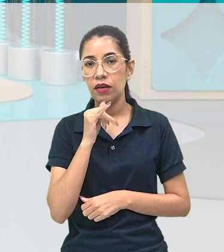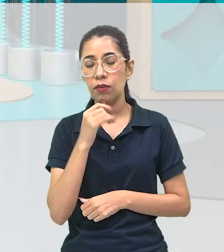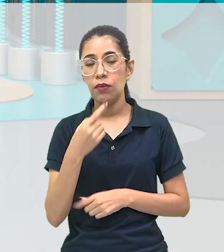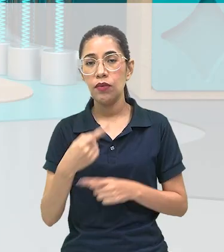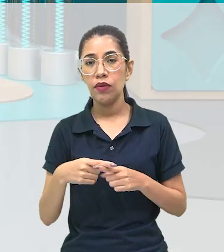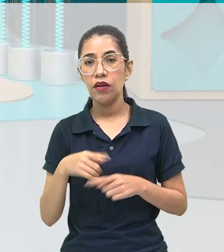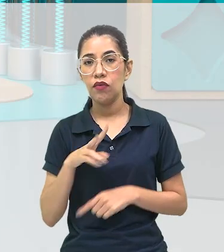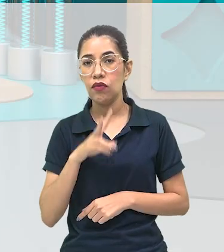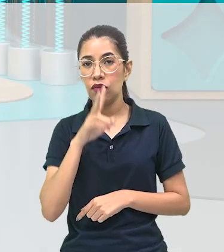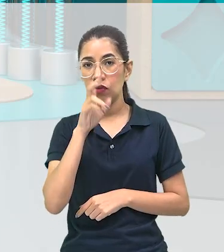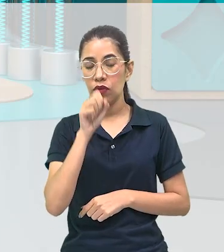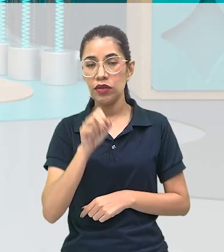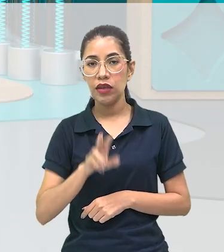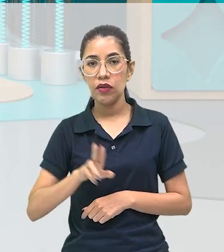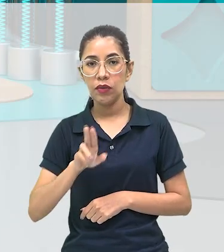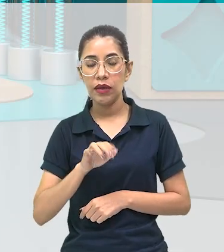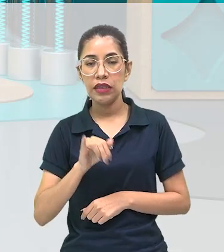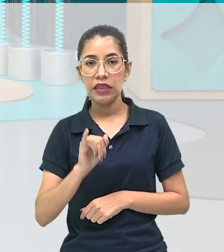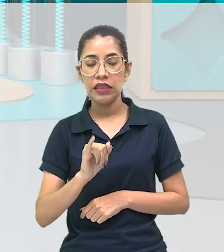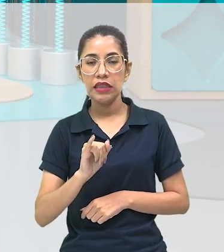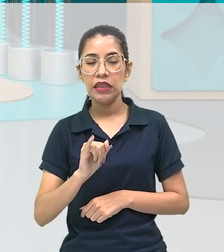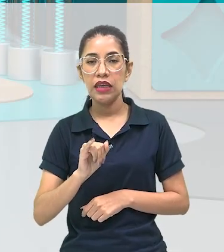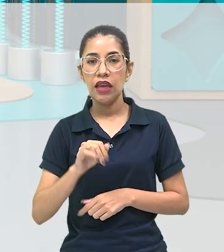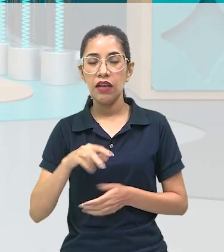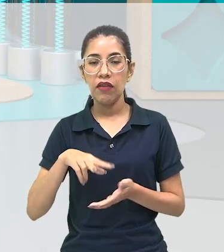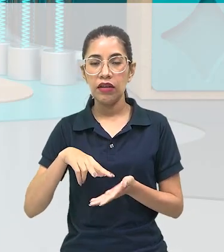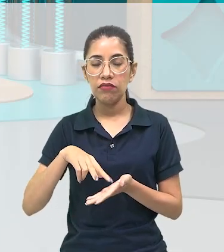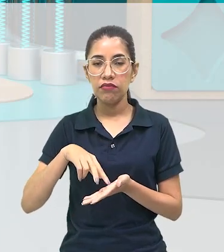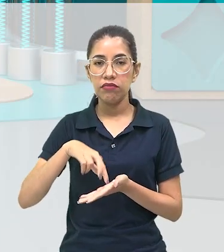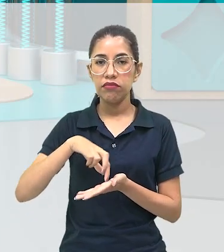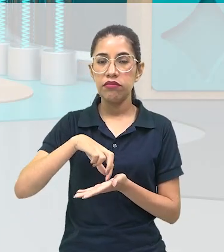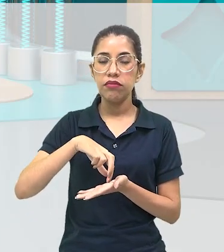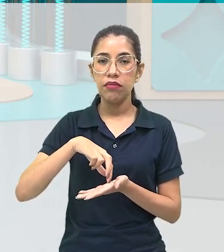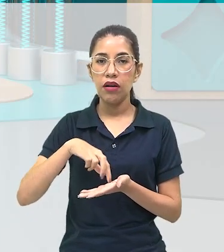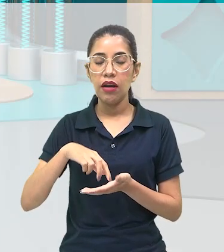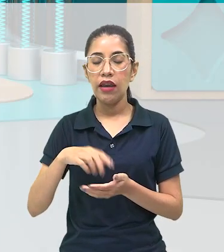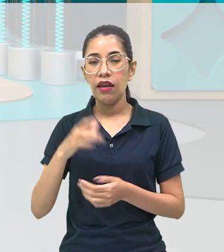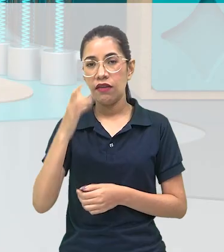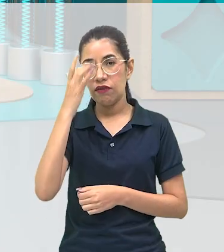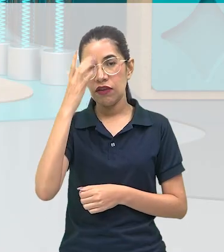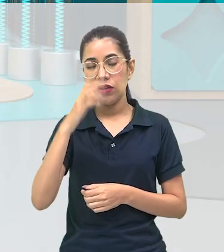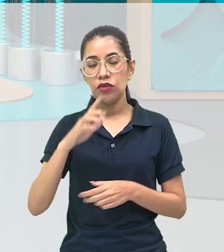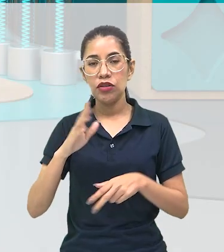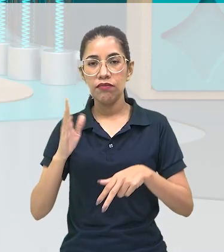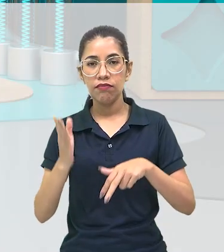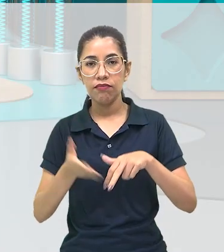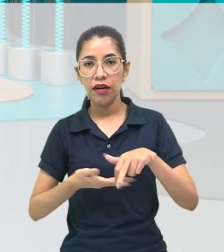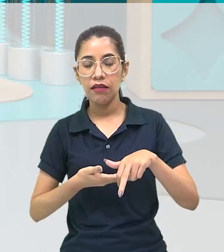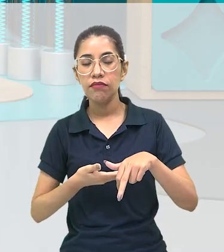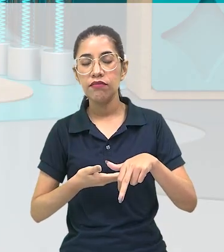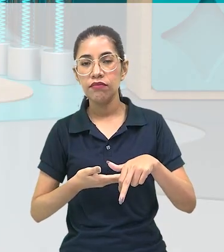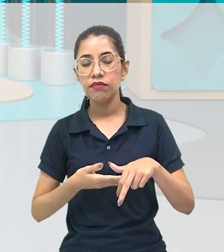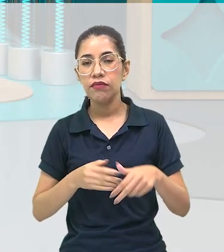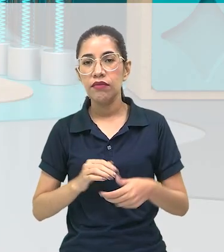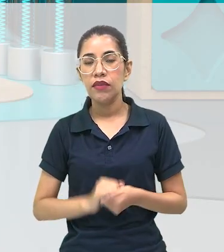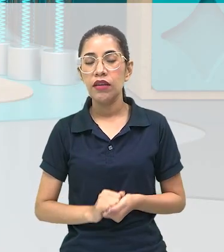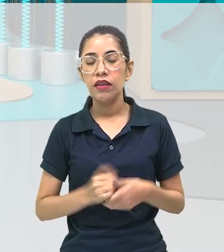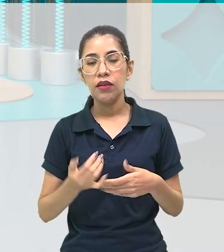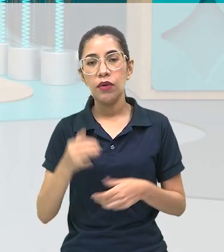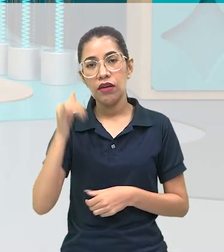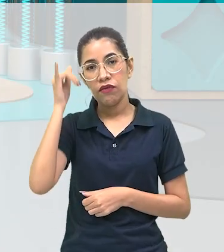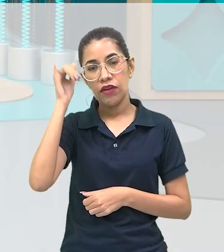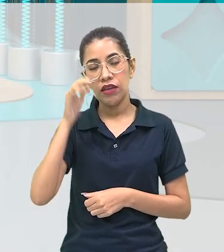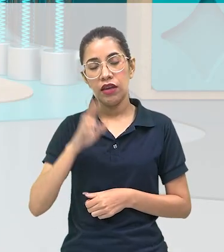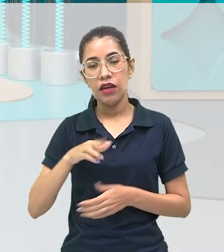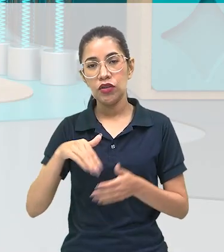tanta força que eles utilizam que se eles tirarem uma perna só, podem se tornar fáceis de desequilibrar. Então, eles evitam